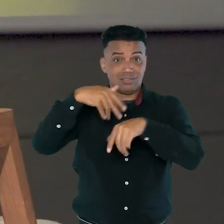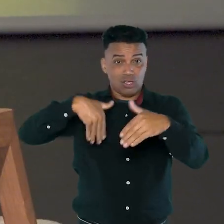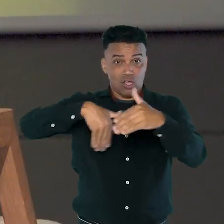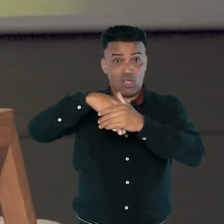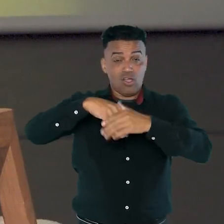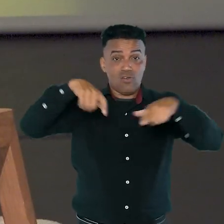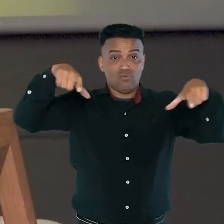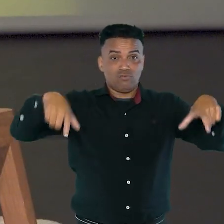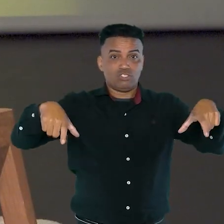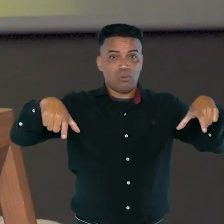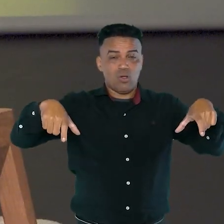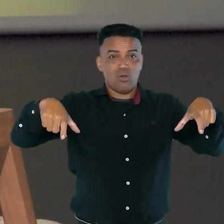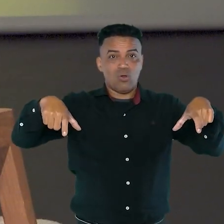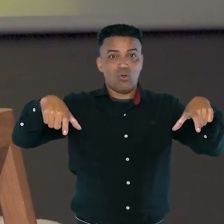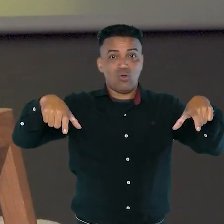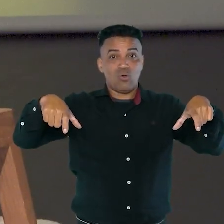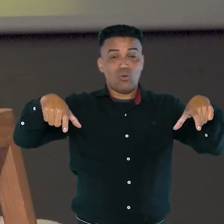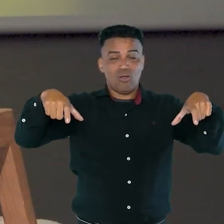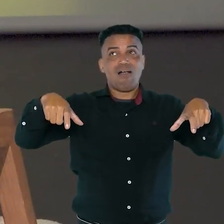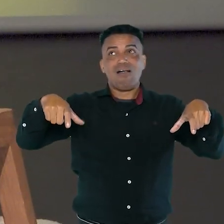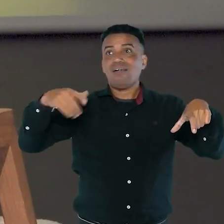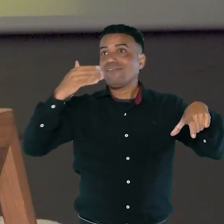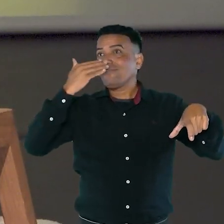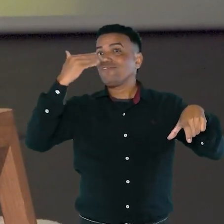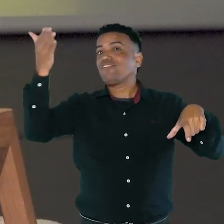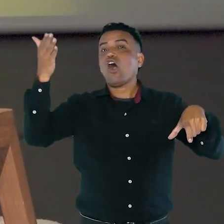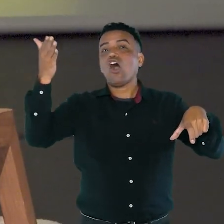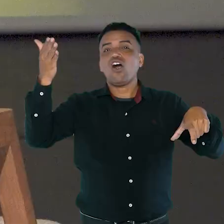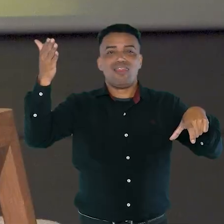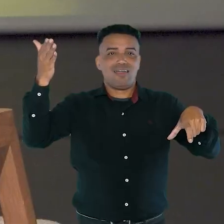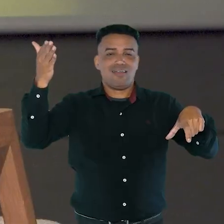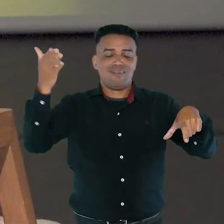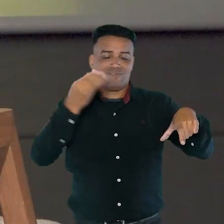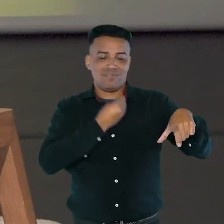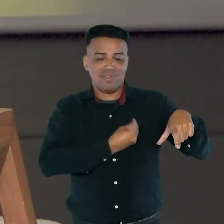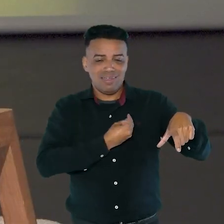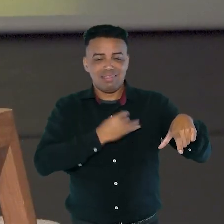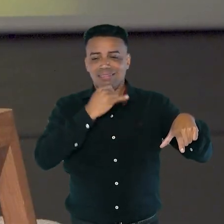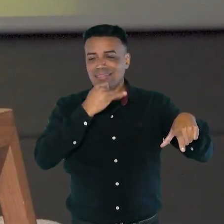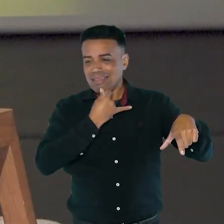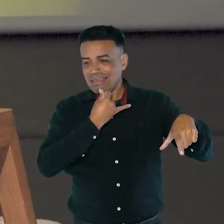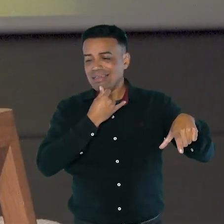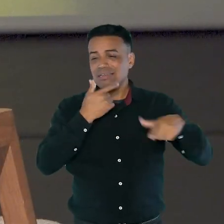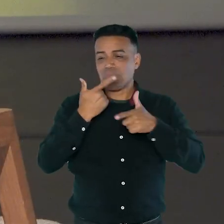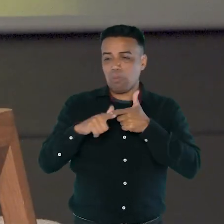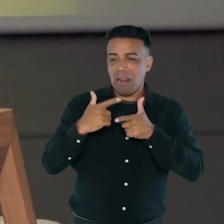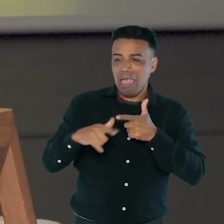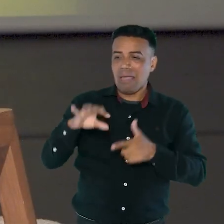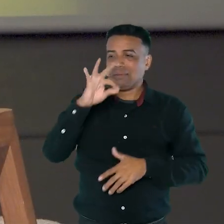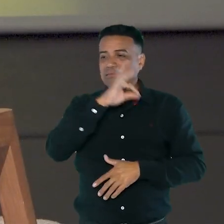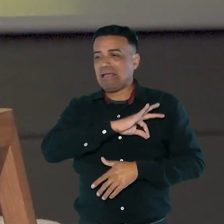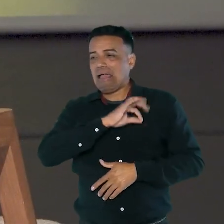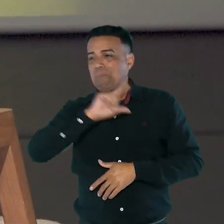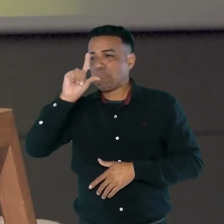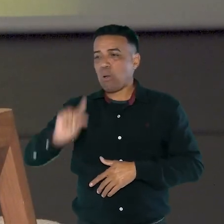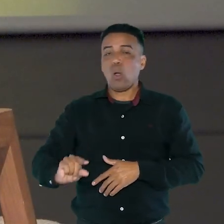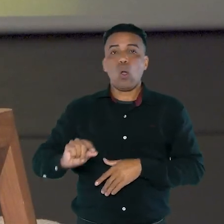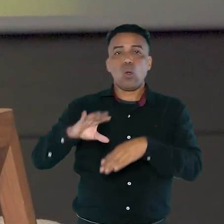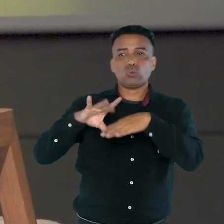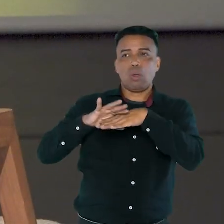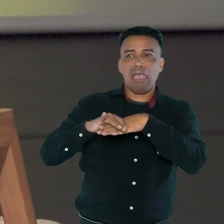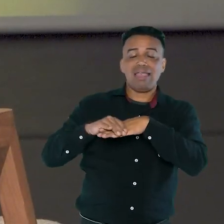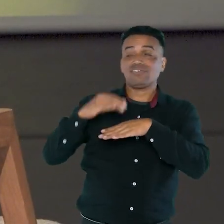futebol, e na hora do futebol fica lá fora a vida, fica lá fora a tristeza, fica lá fora o salário, fica lá fora